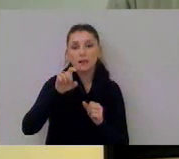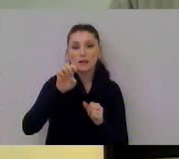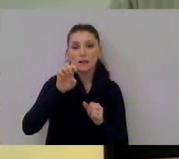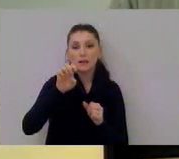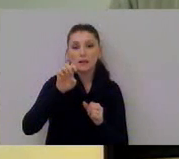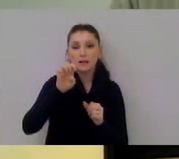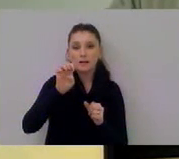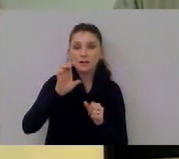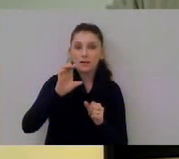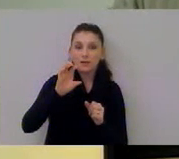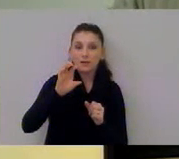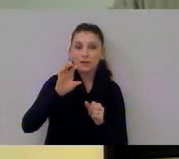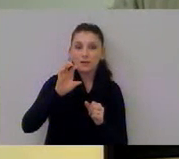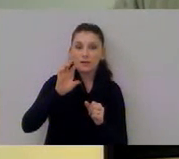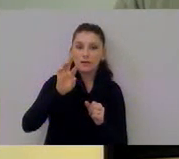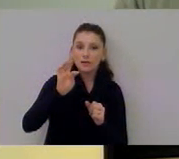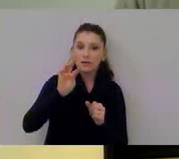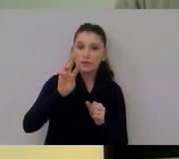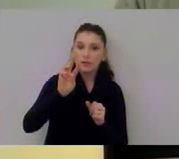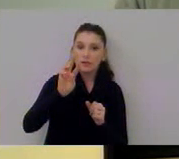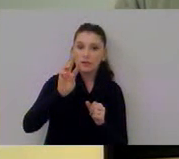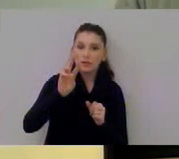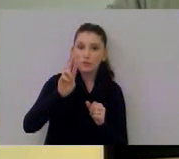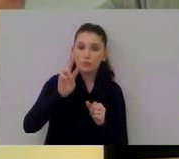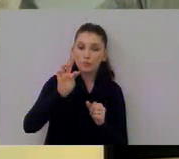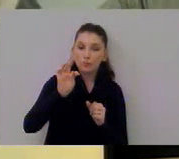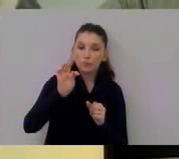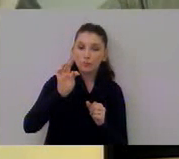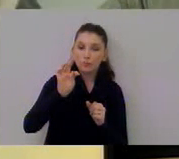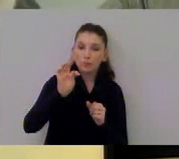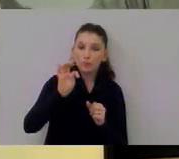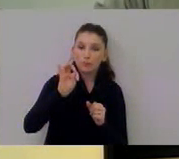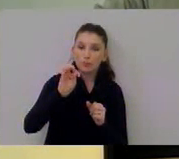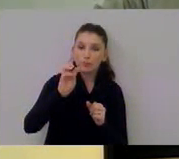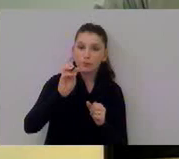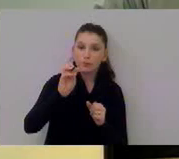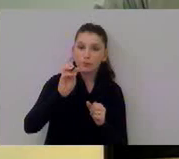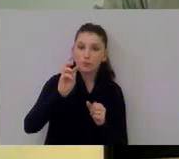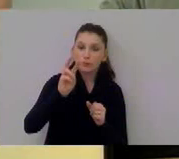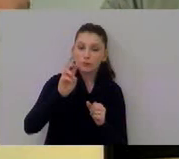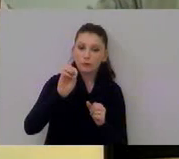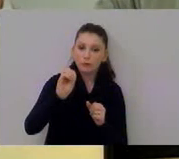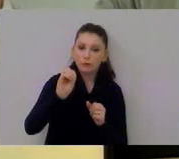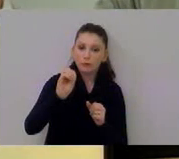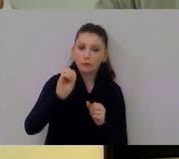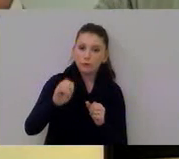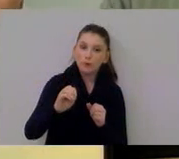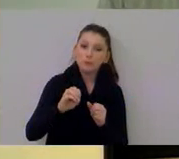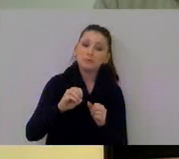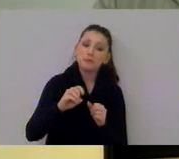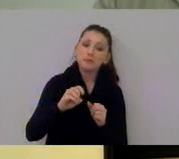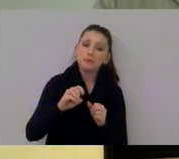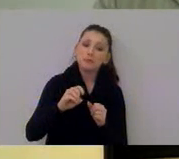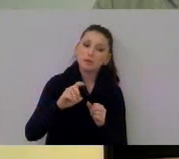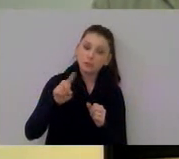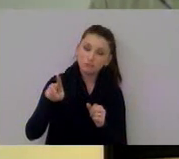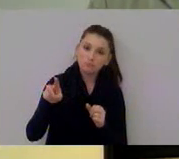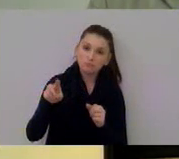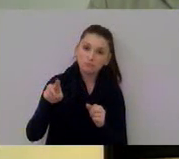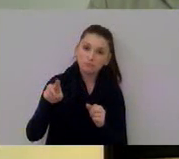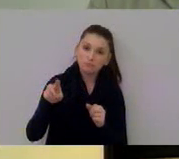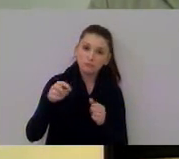deve dar respostas a respostas